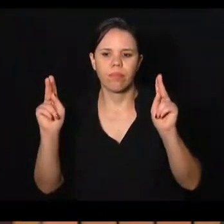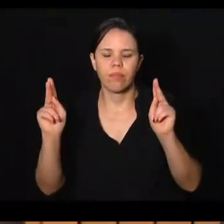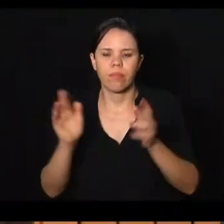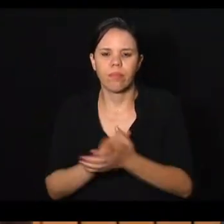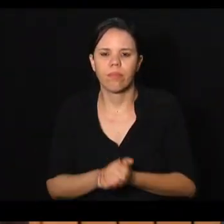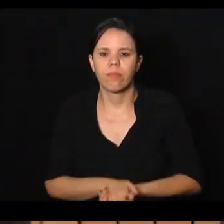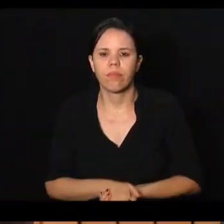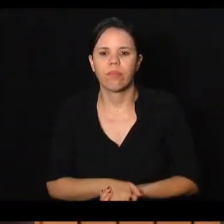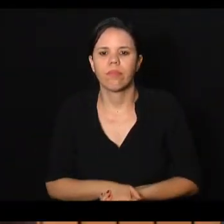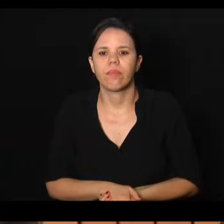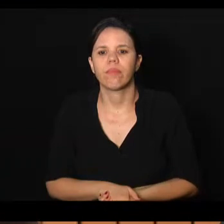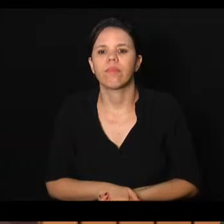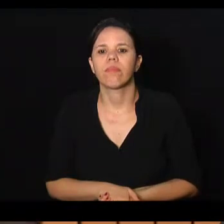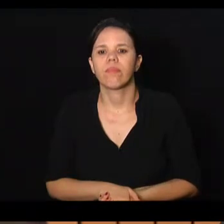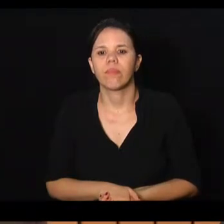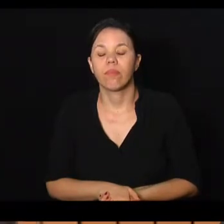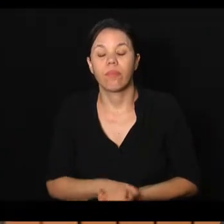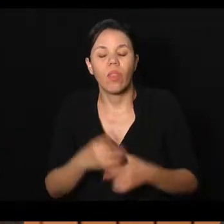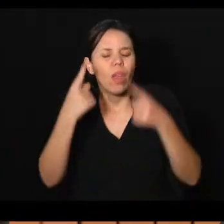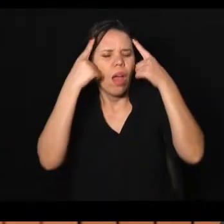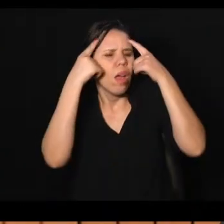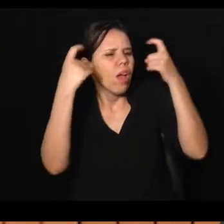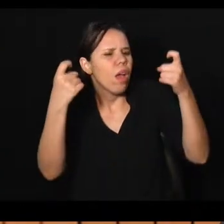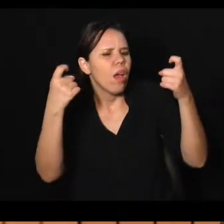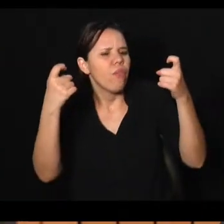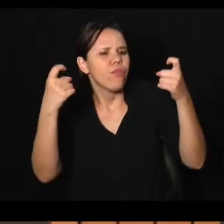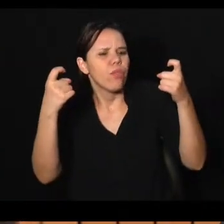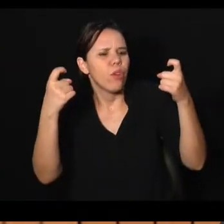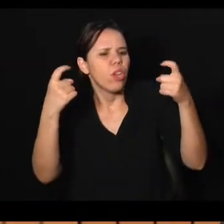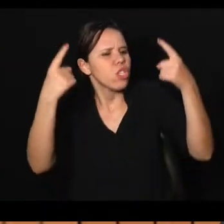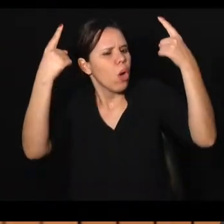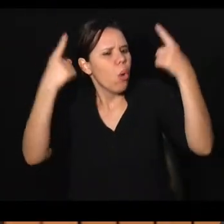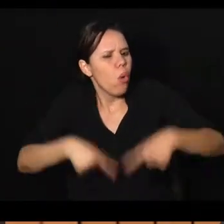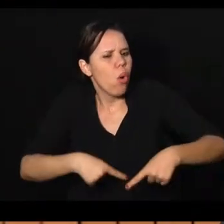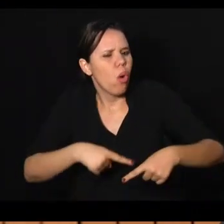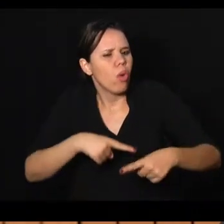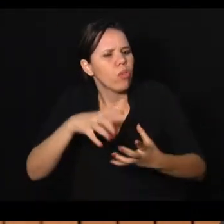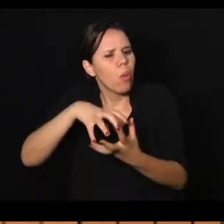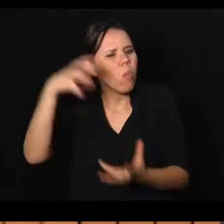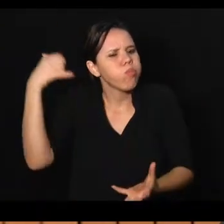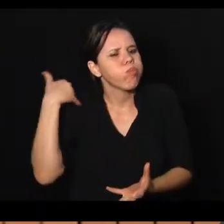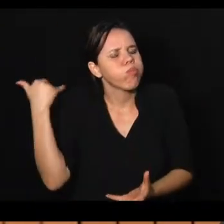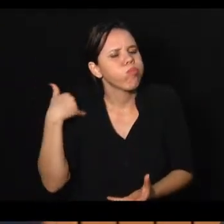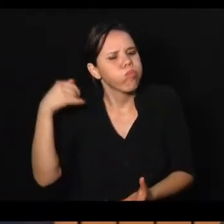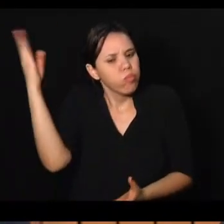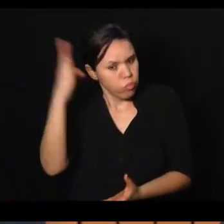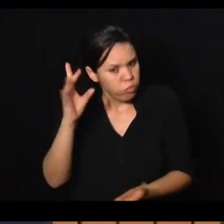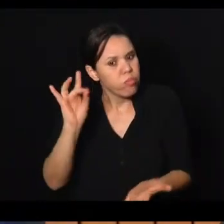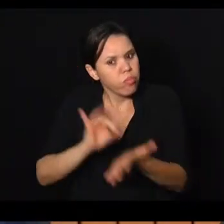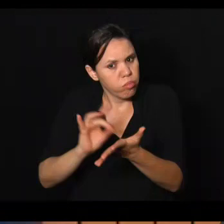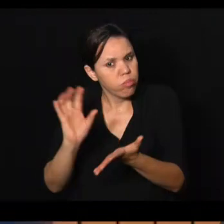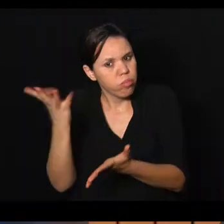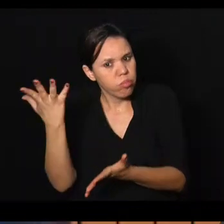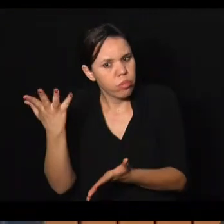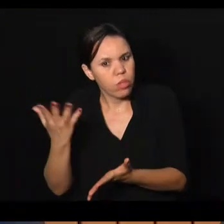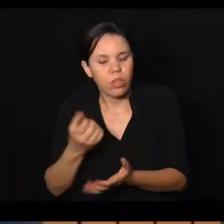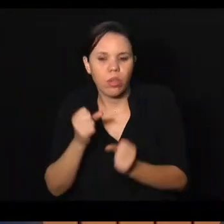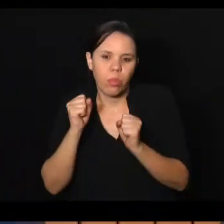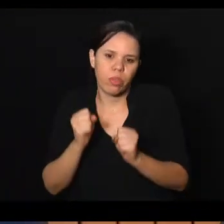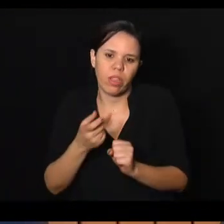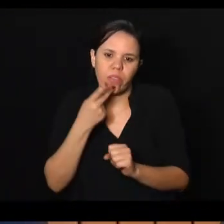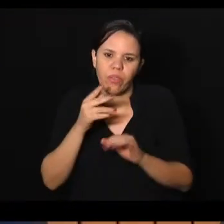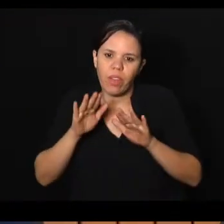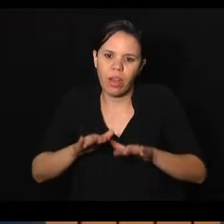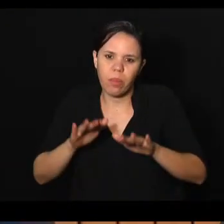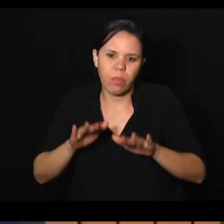Senhores, a violência contra idosos no Brasil é uma realidade. Se eu pudesse falar mais baixo, eu não